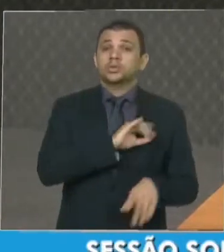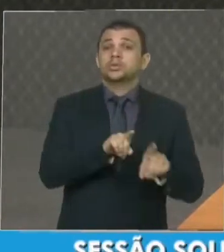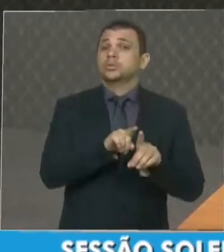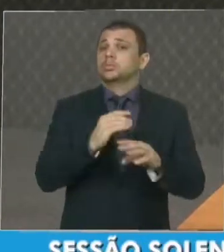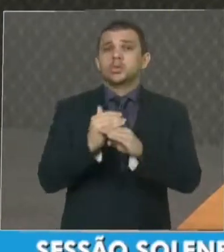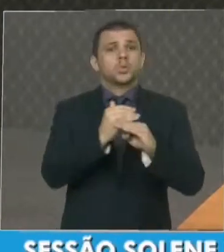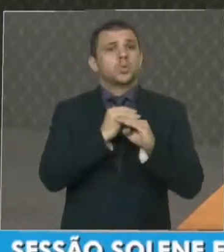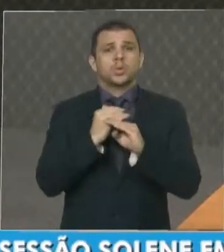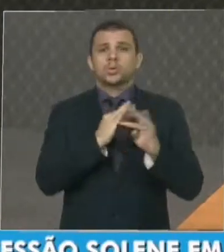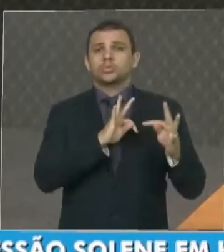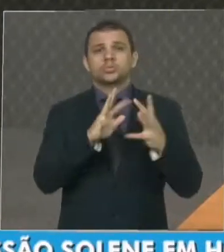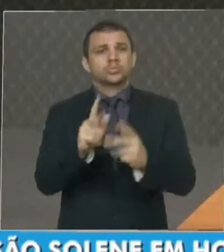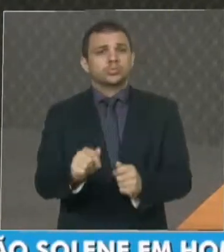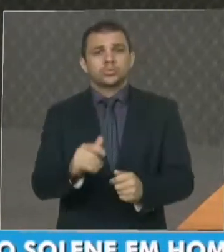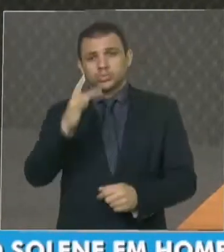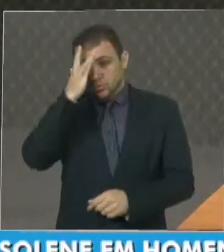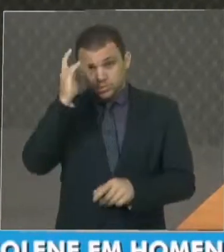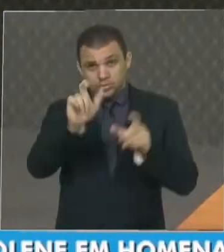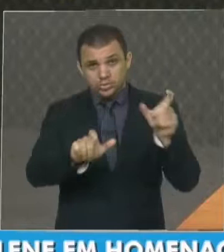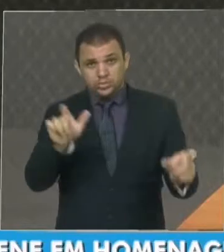estão boas,